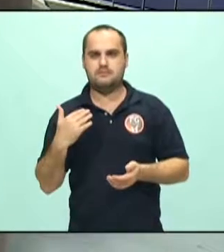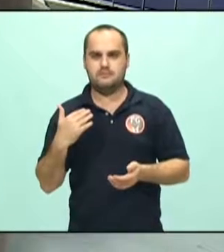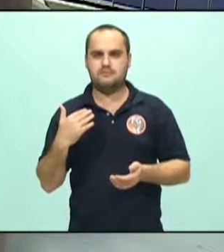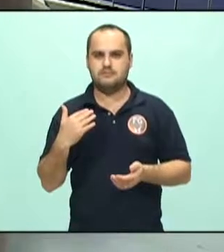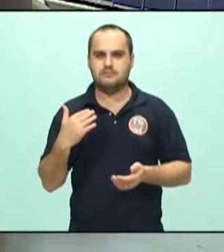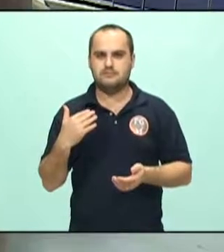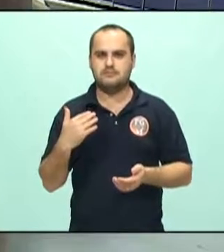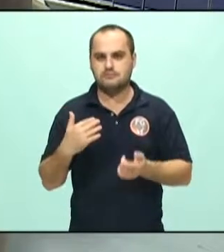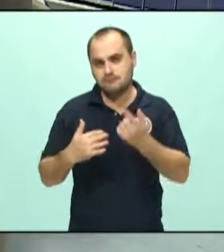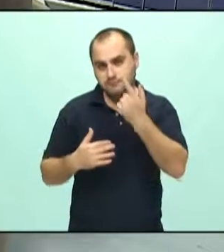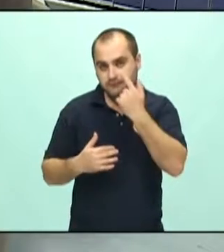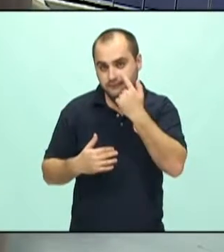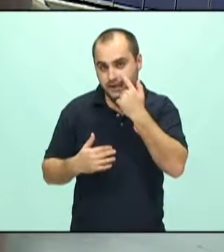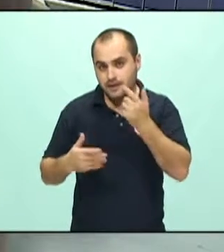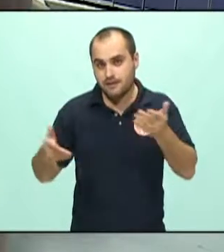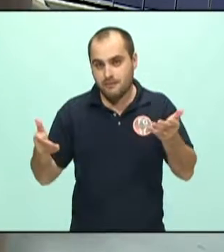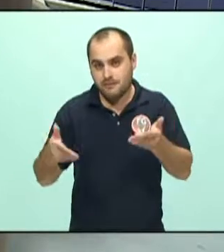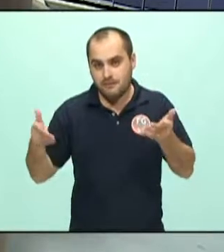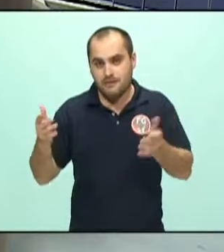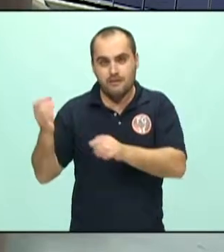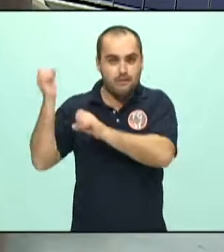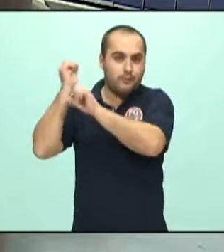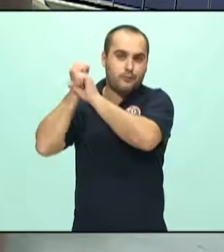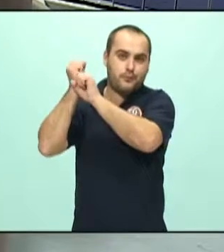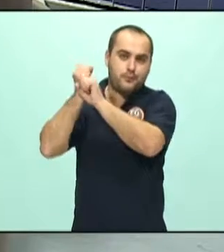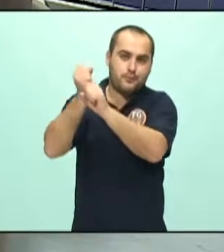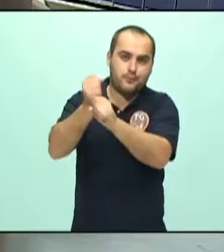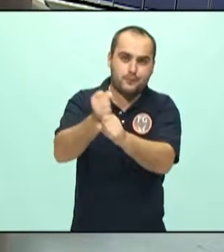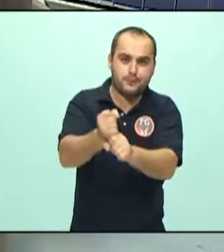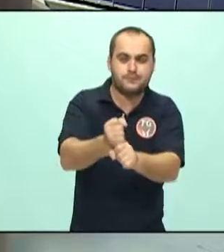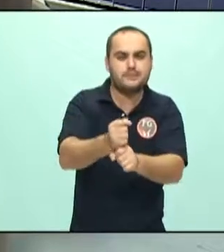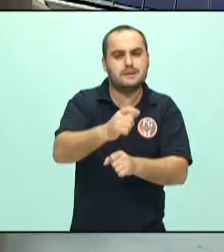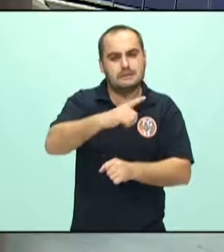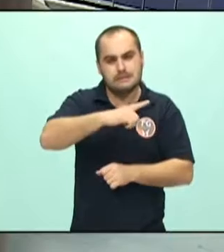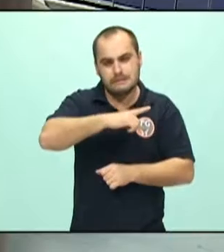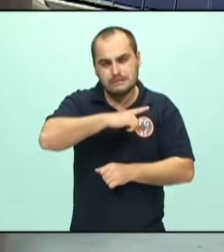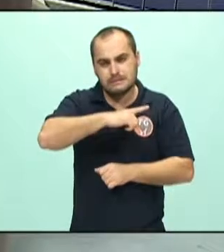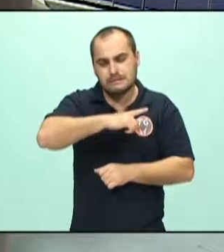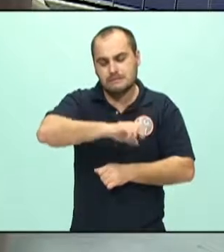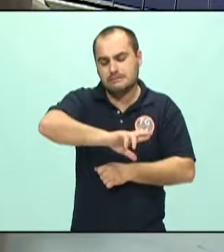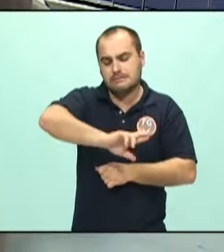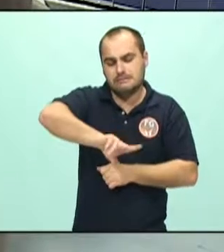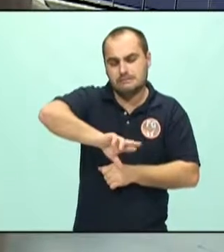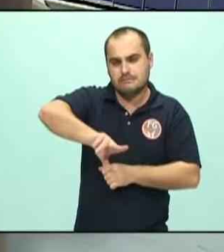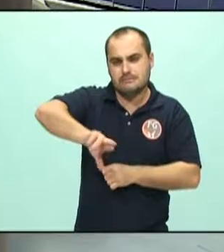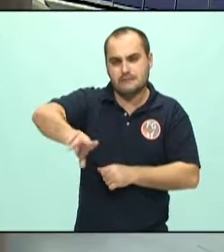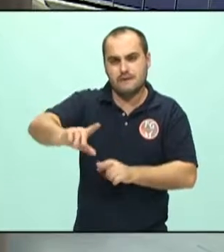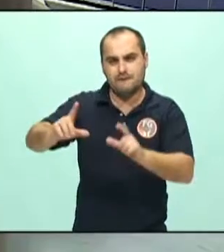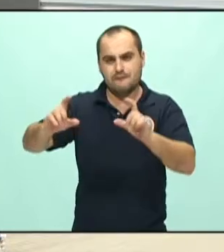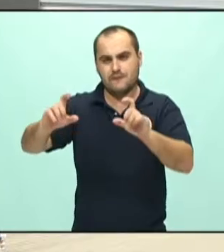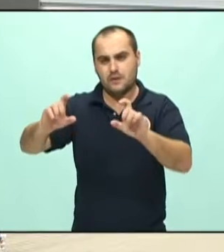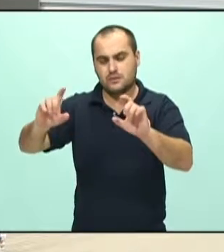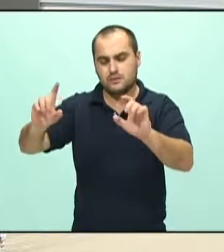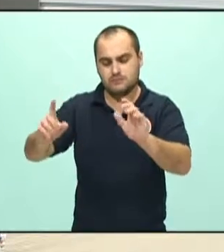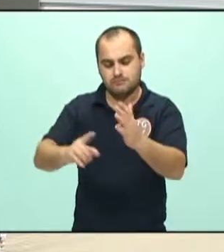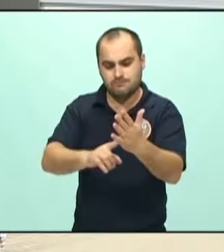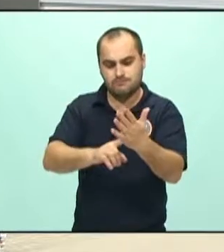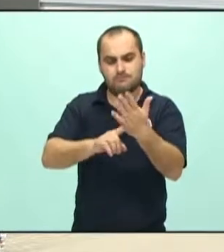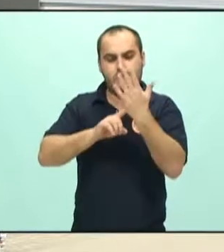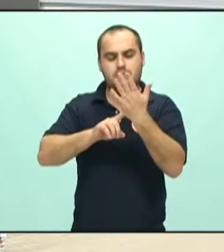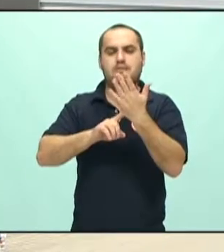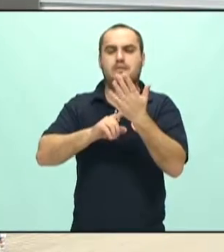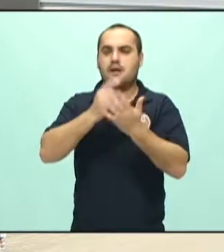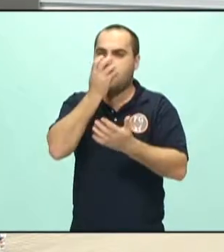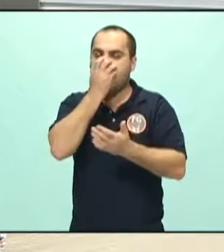agora nesses últimos anos nós temos sendo um sido muito impactado com fotos desses animais nem gerindo